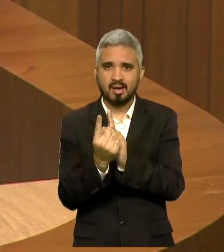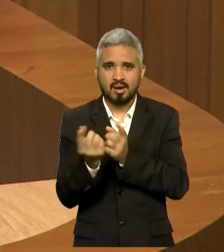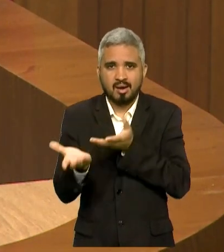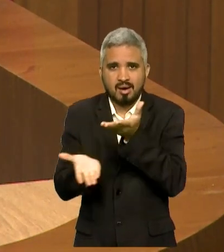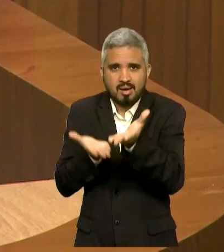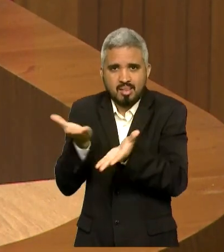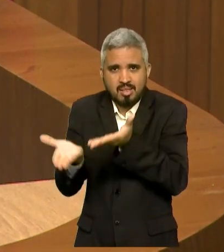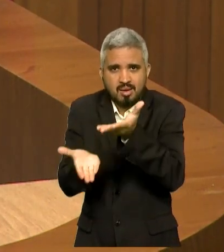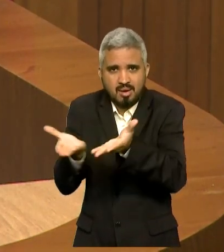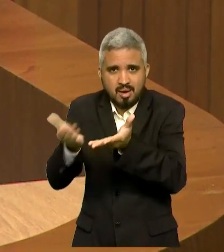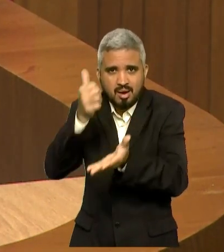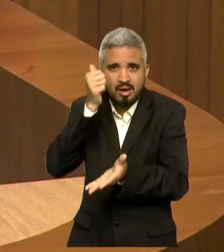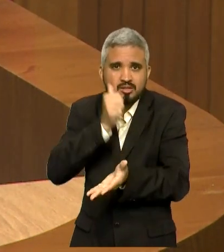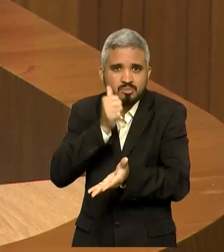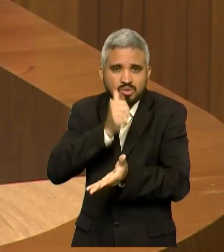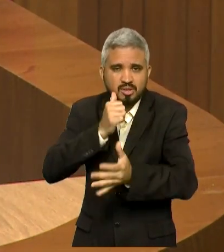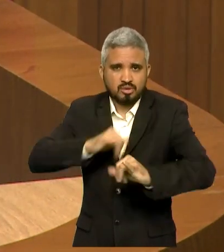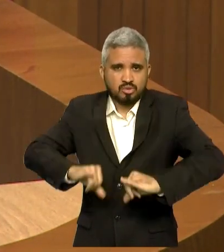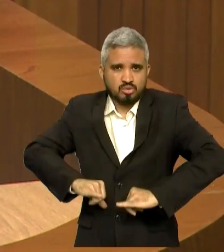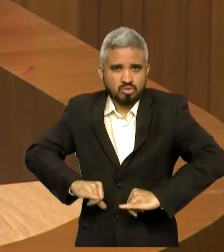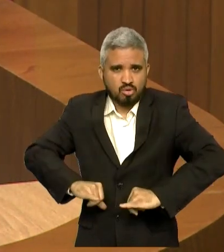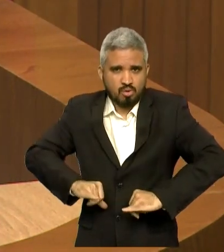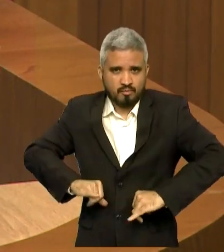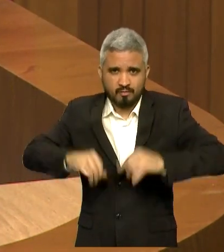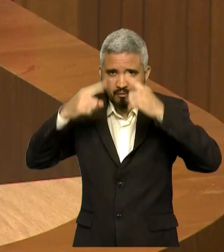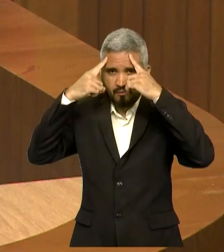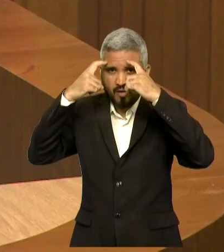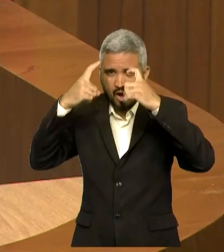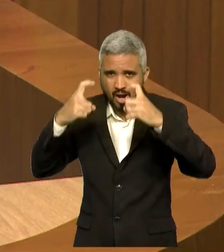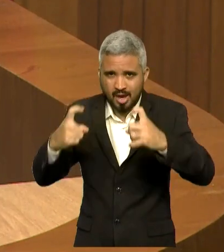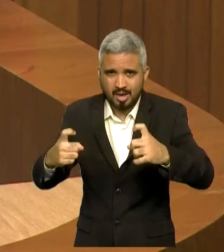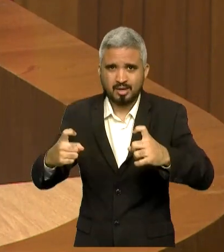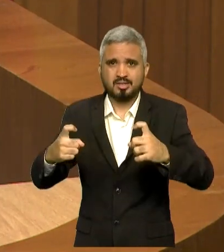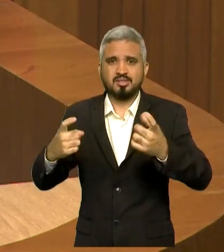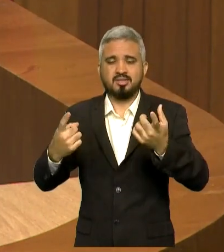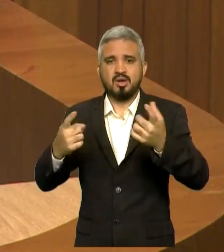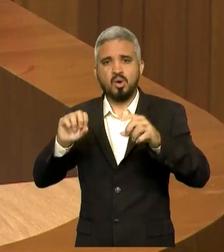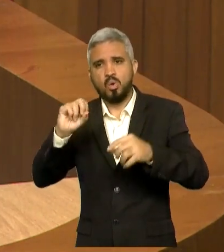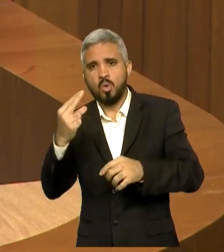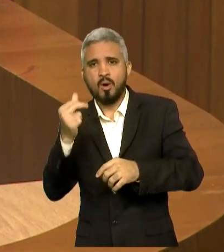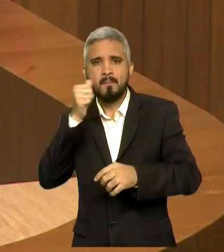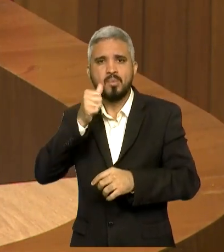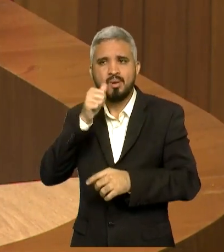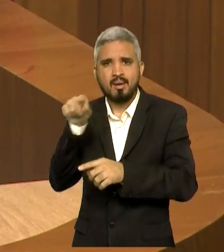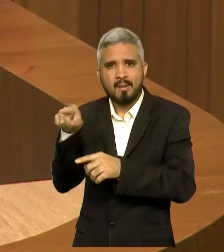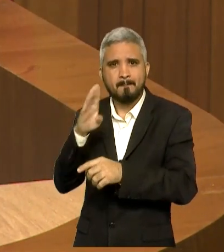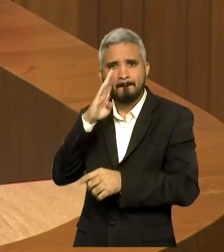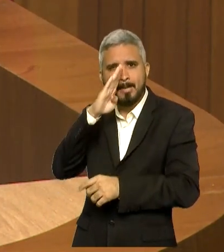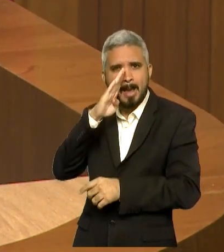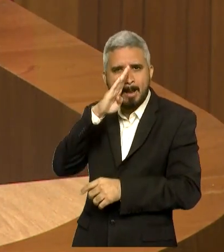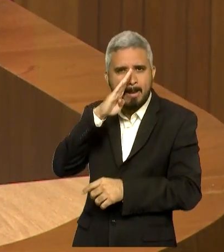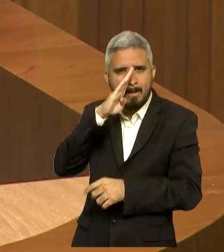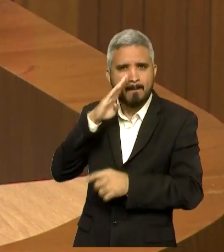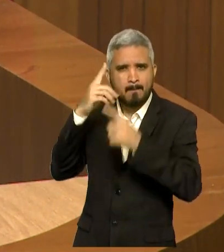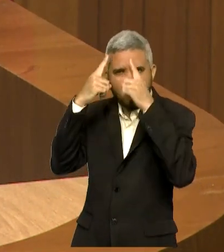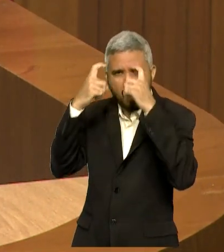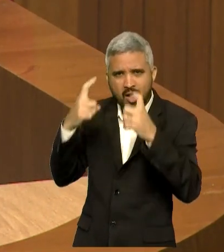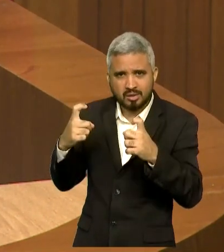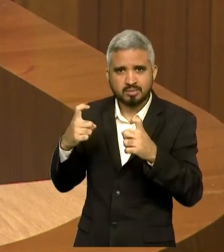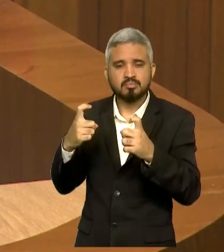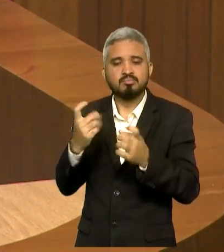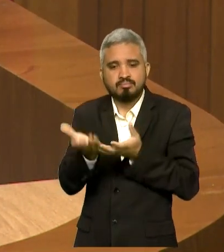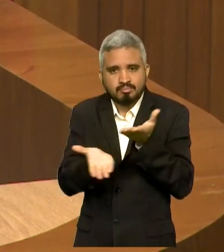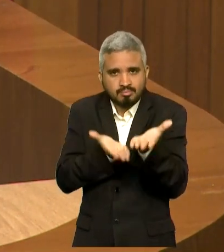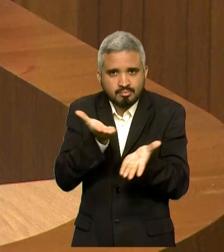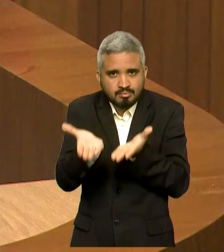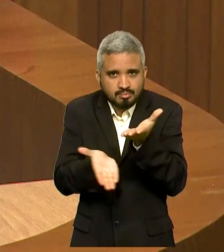de vulnerabilidade, às mulheres em situação de violência ou risco de violência. E esse atendimento é feito por uma